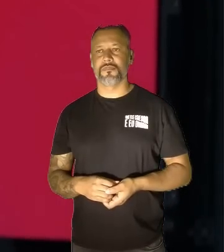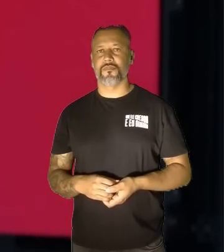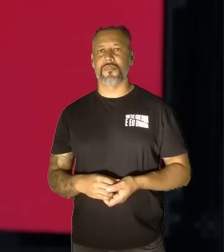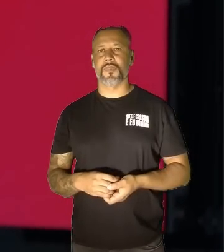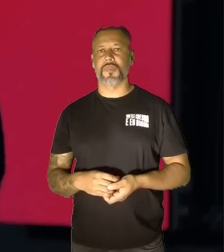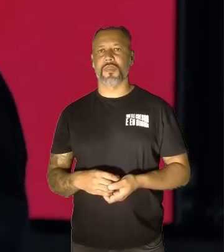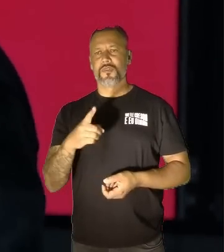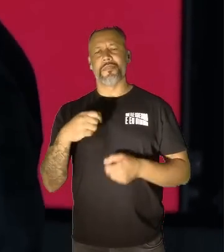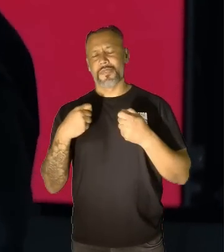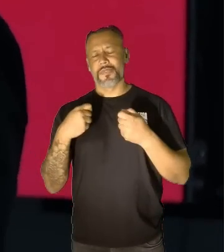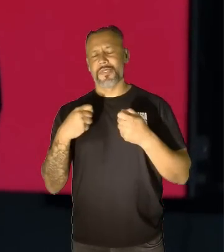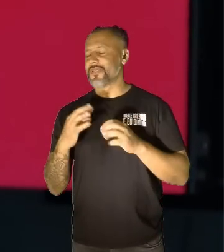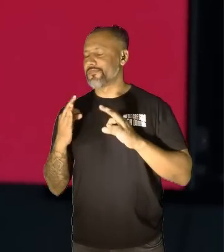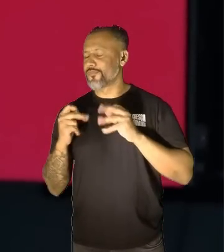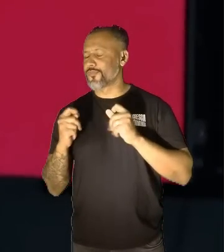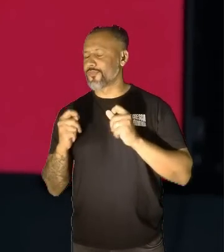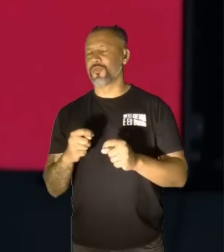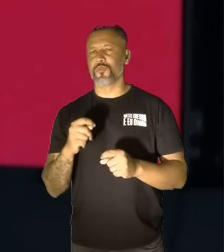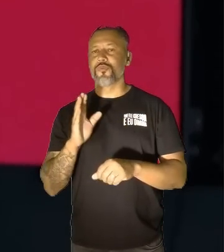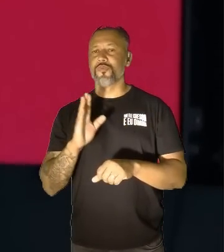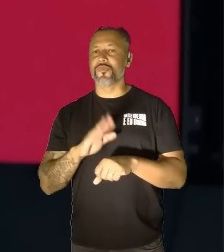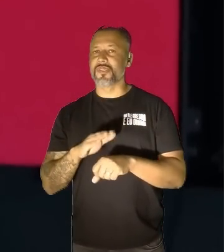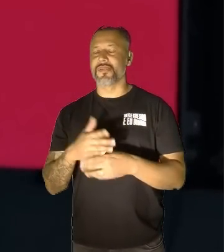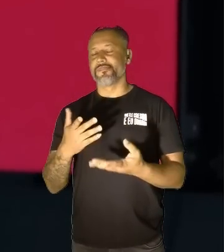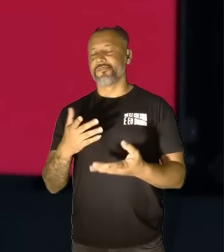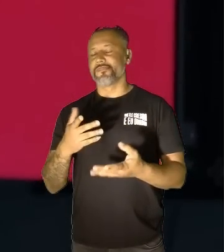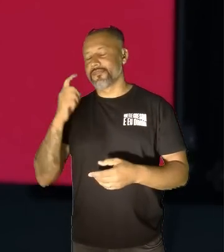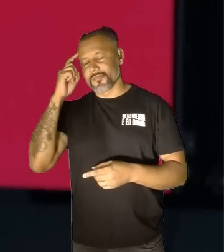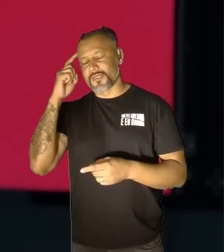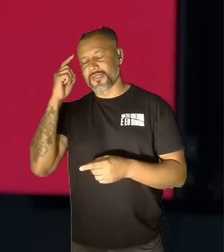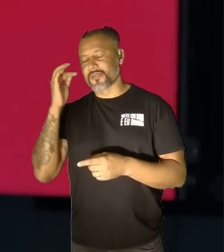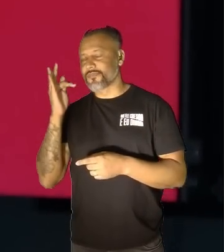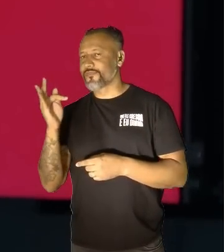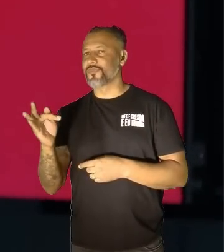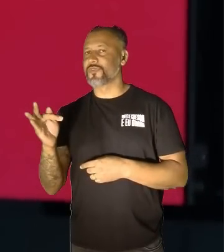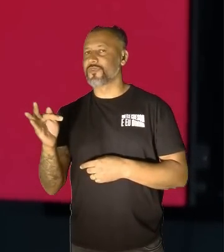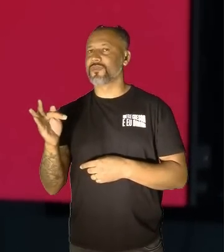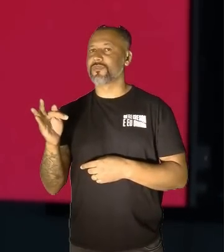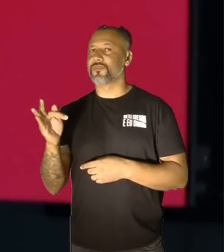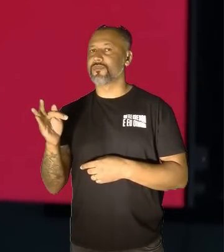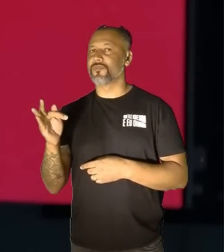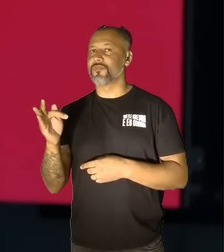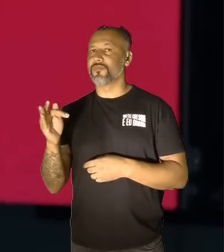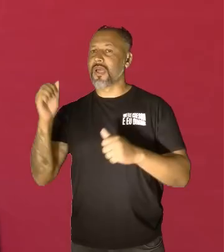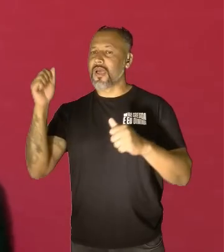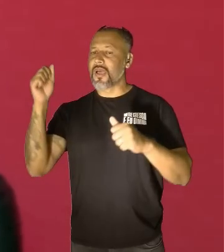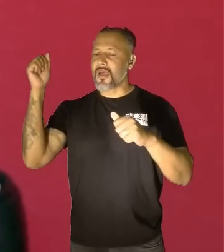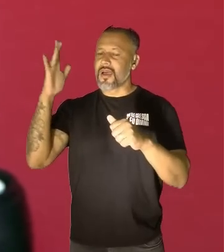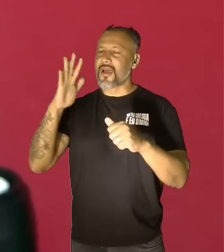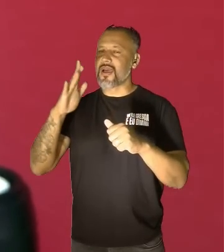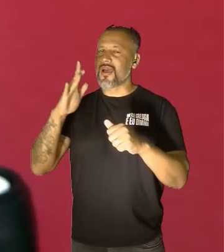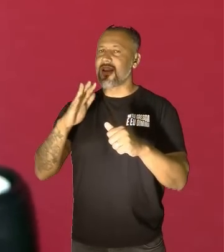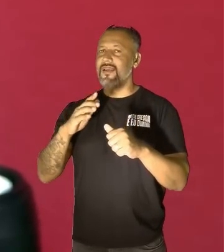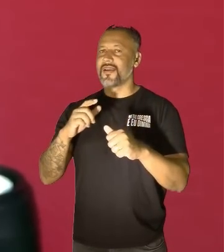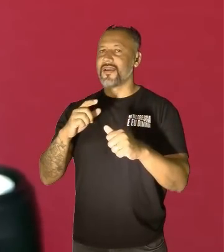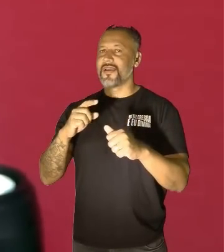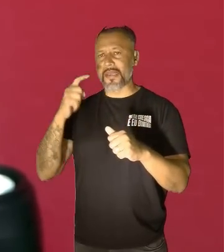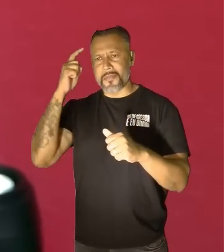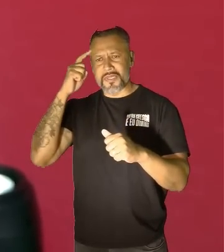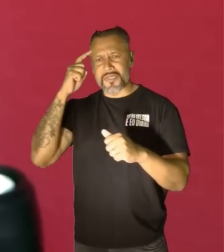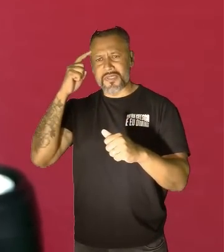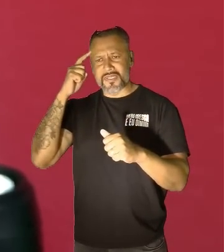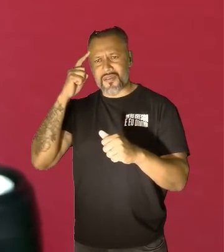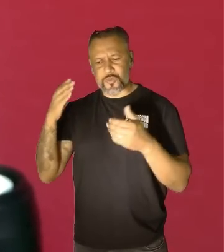futuro. Ana não pensava no presente, Ana pensava no futuro. Mas a Bíblia diz, fica comigo aqui,